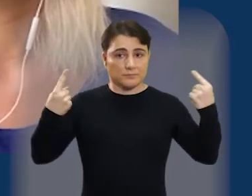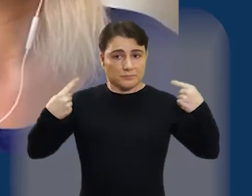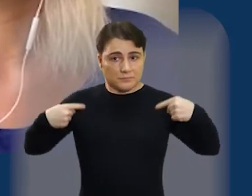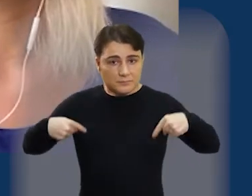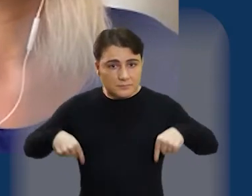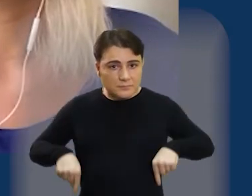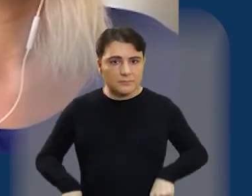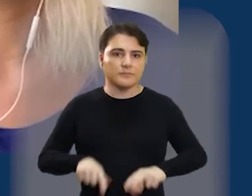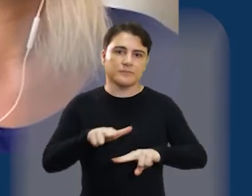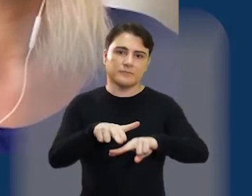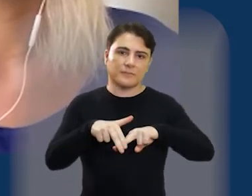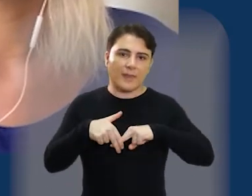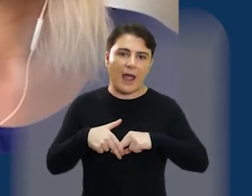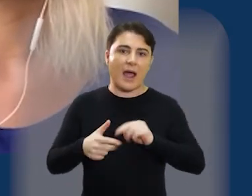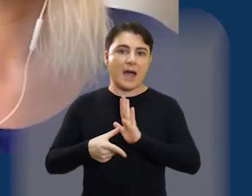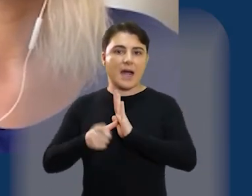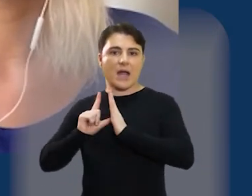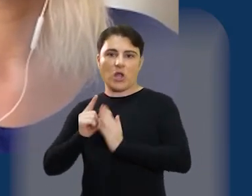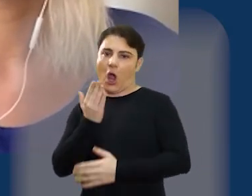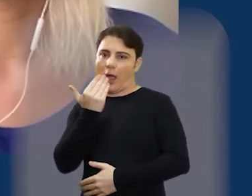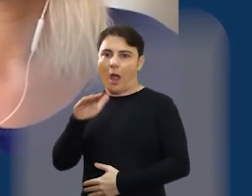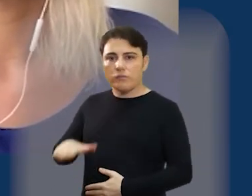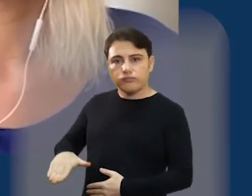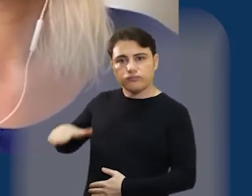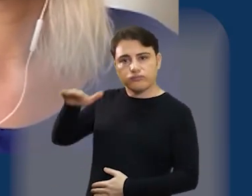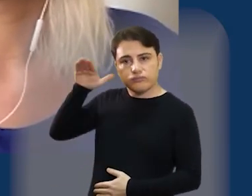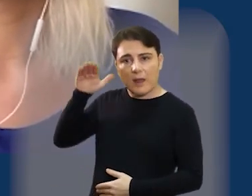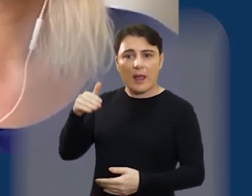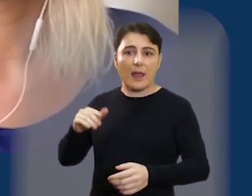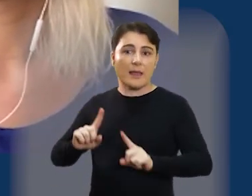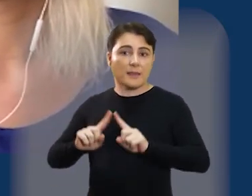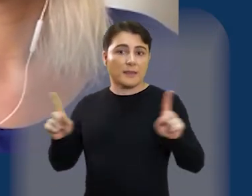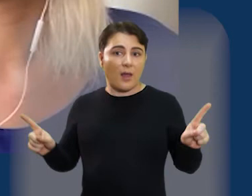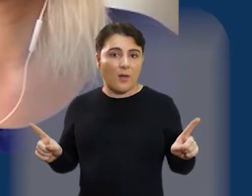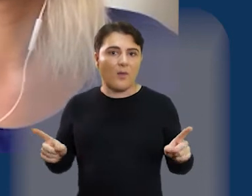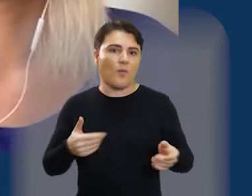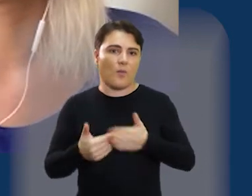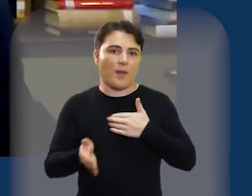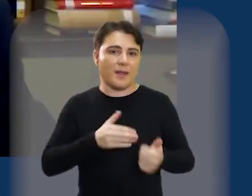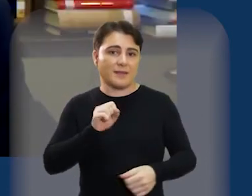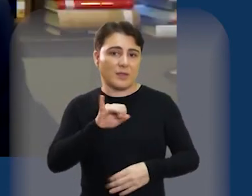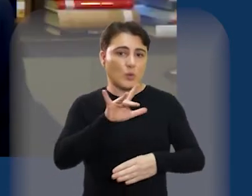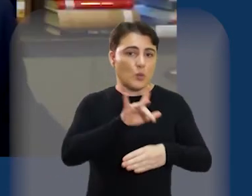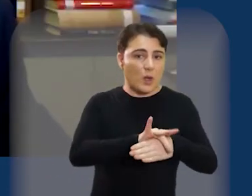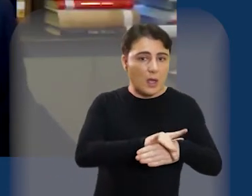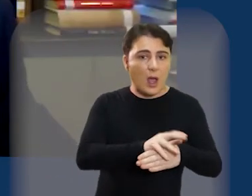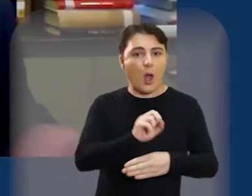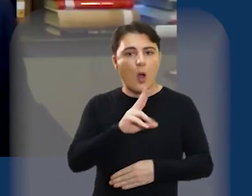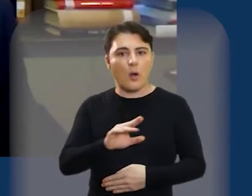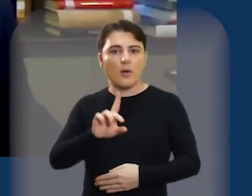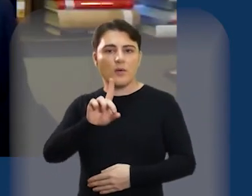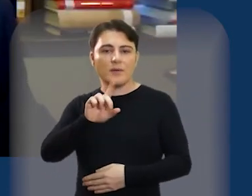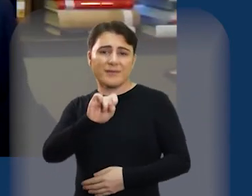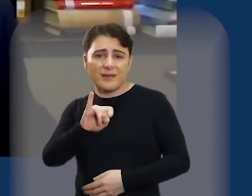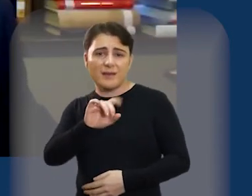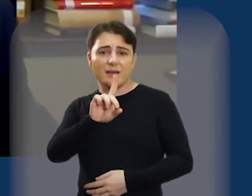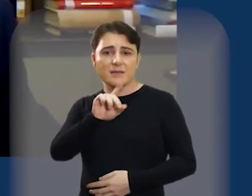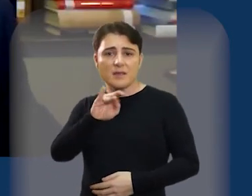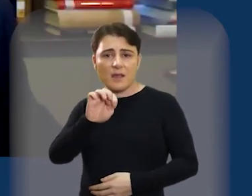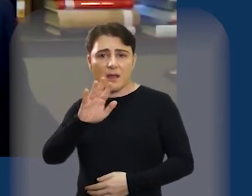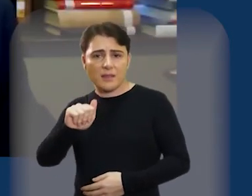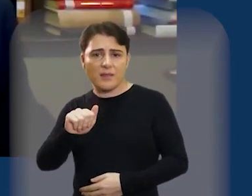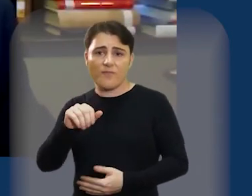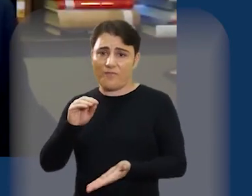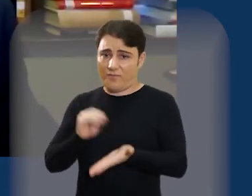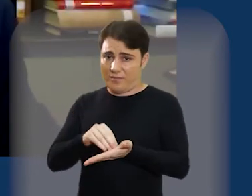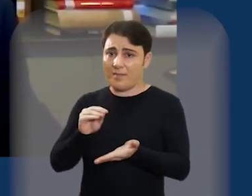é o que você come, quem quer que seja o pai de uma doença, a mãe foi uma dieta deficiente. Ou seja, então essas frases são antigas,